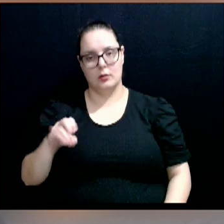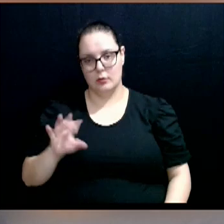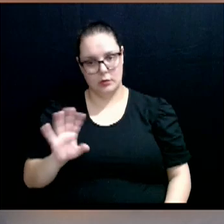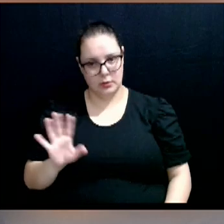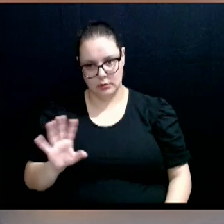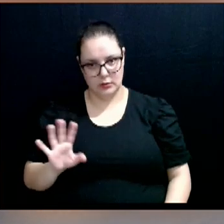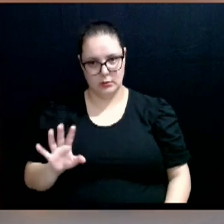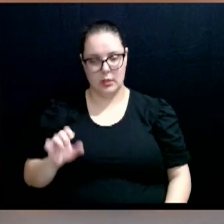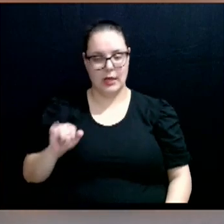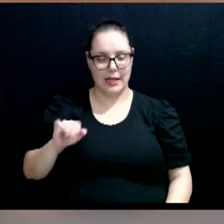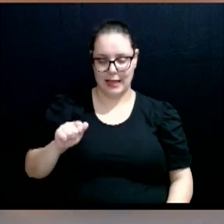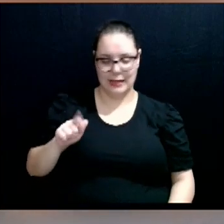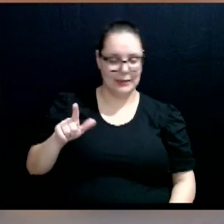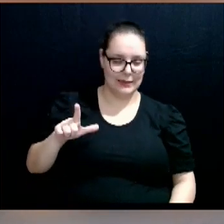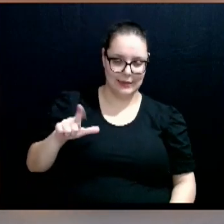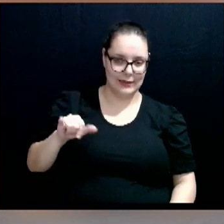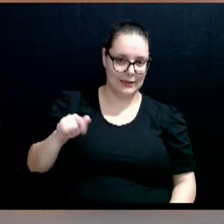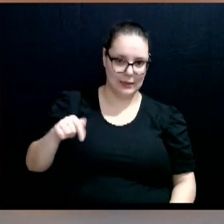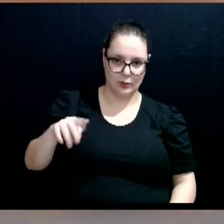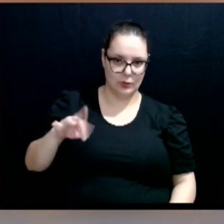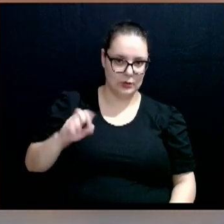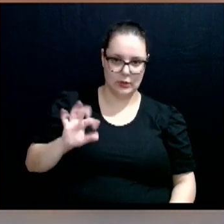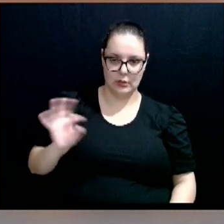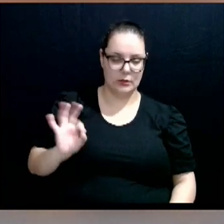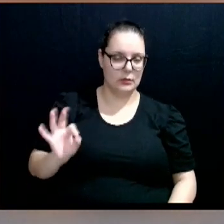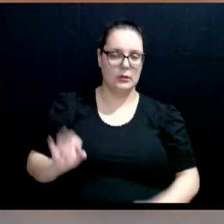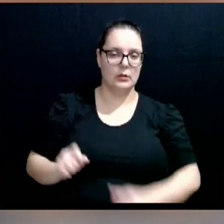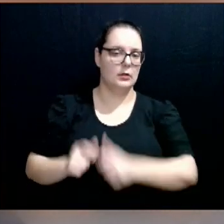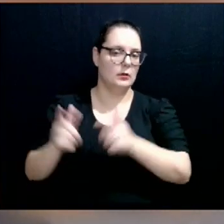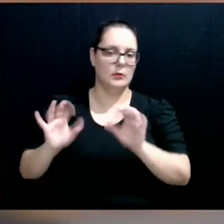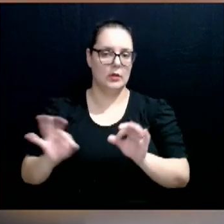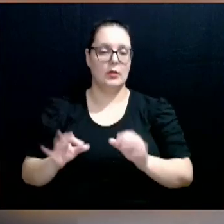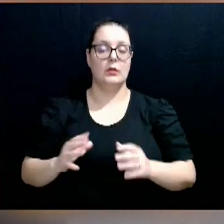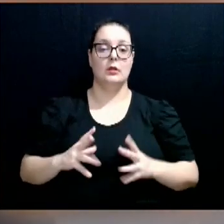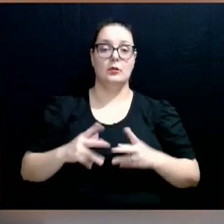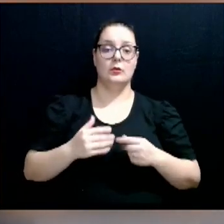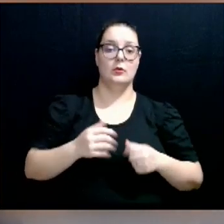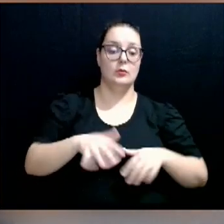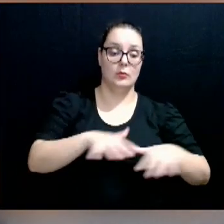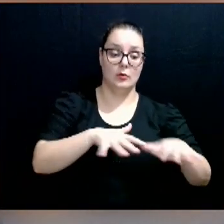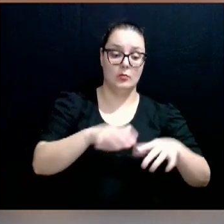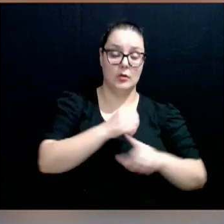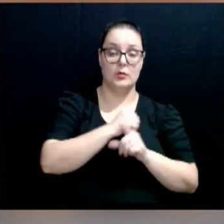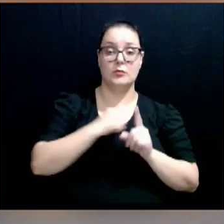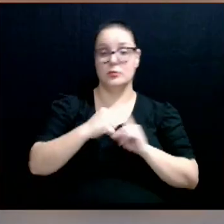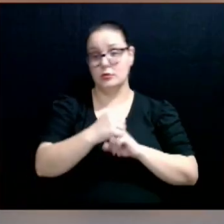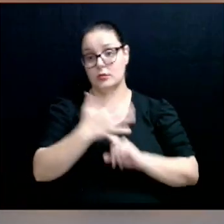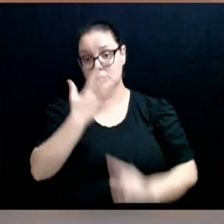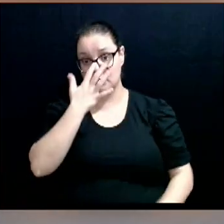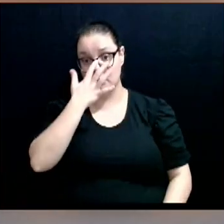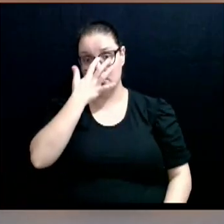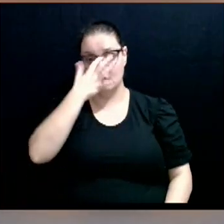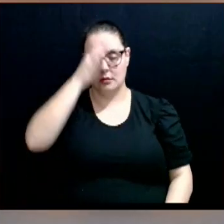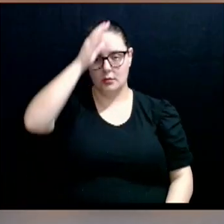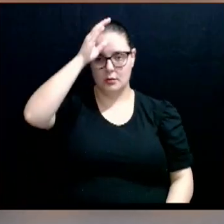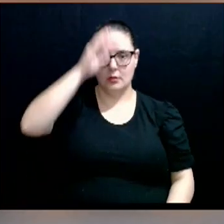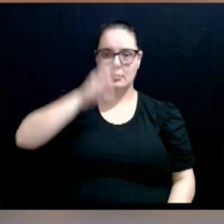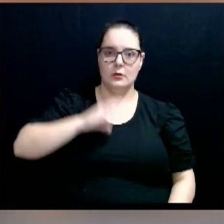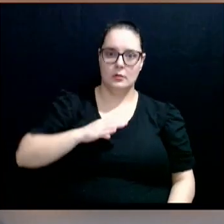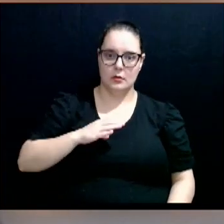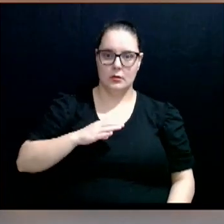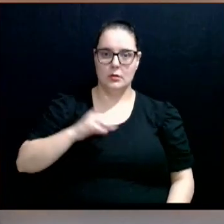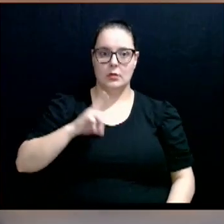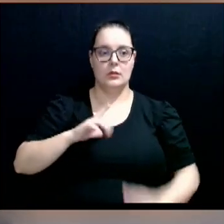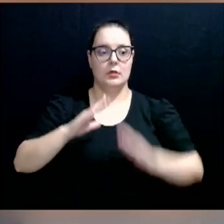ele dá, ele tem todo um apelo social para aqueles cidadãos que têm moradias